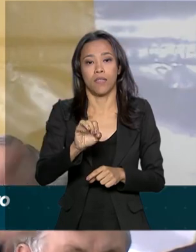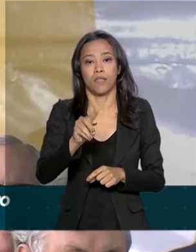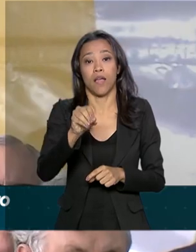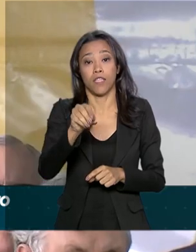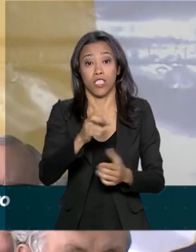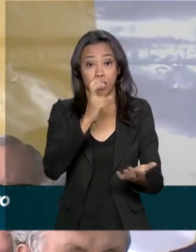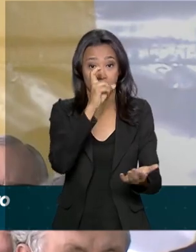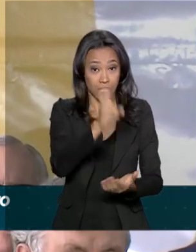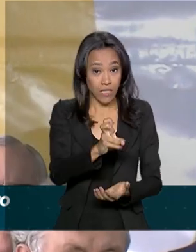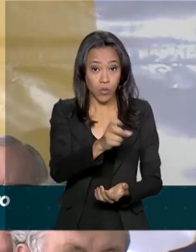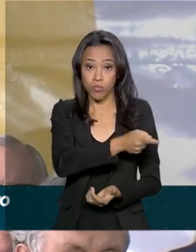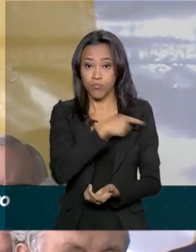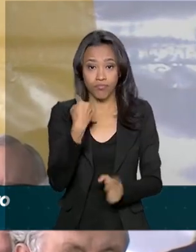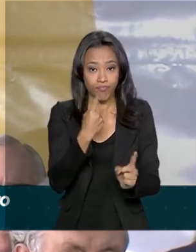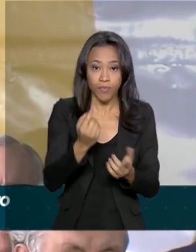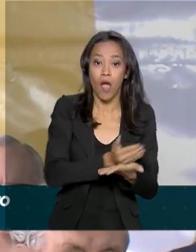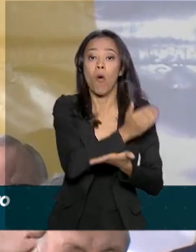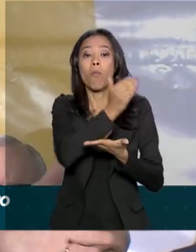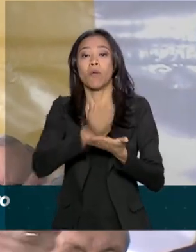10 anos.